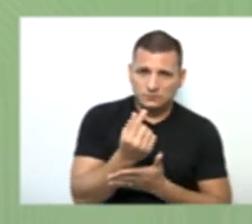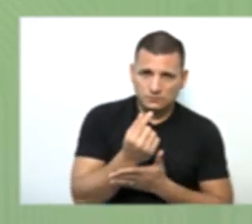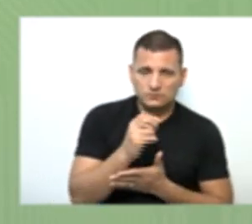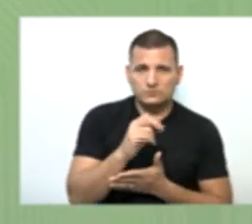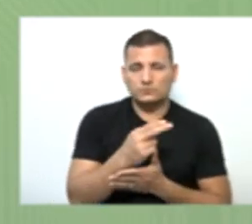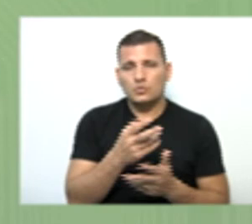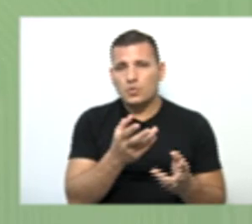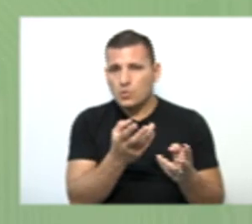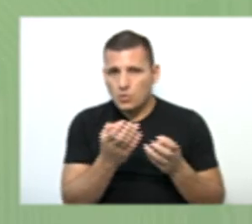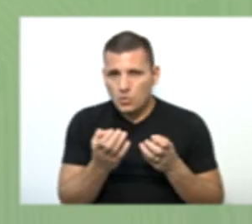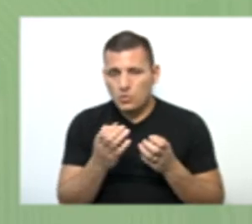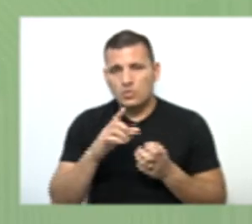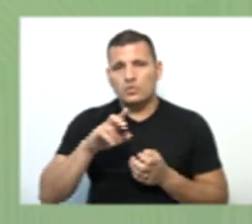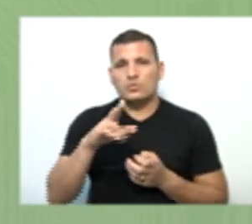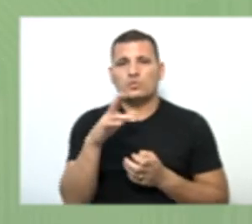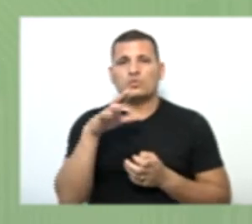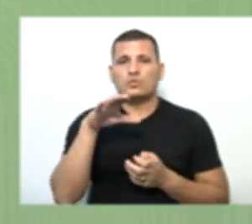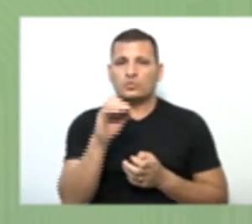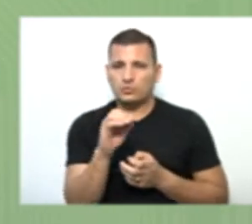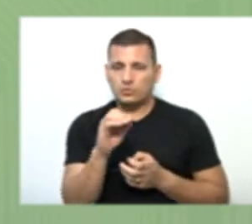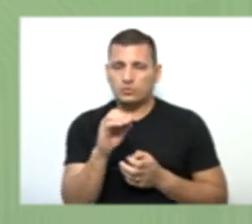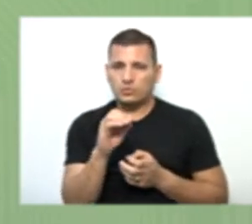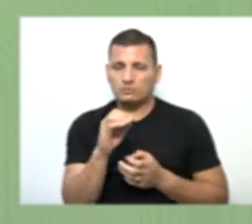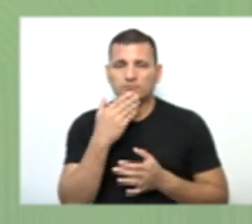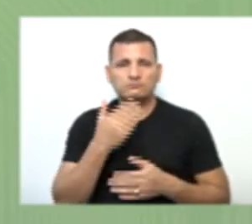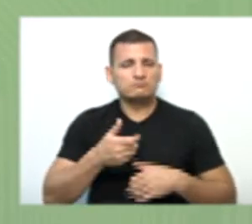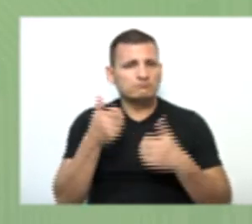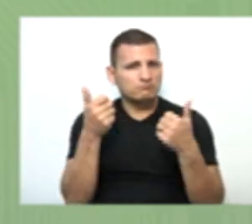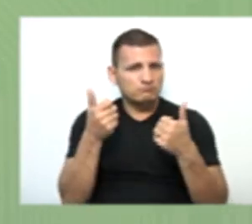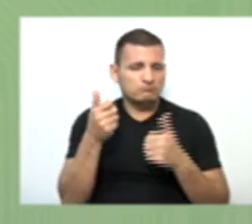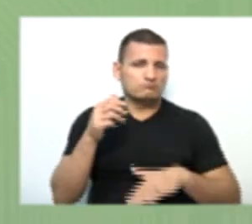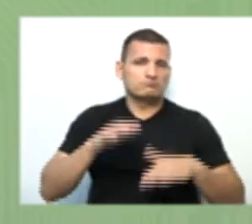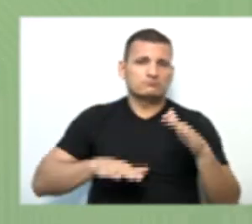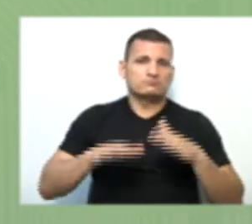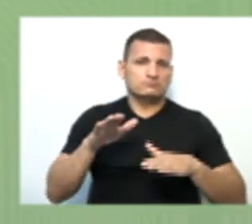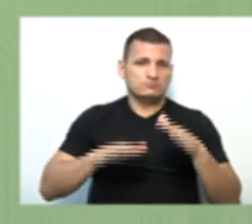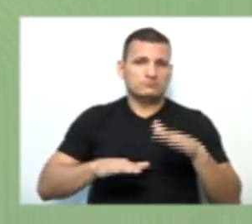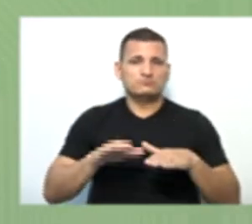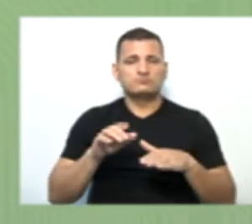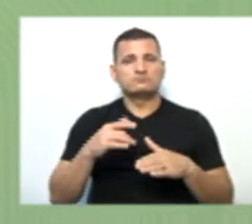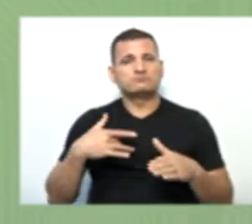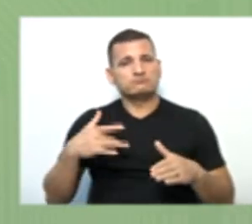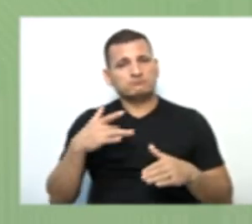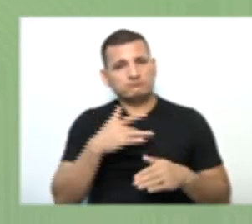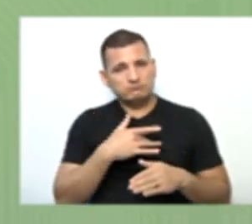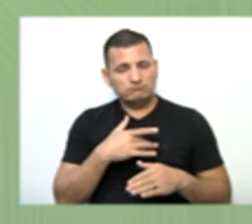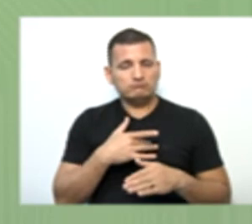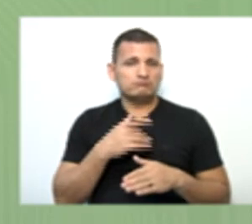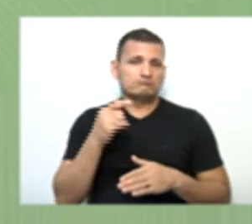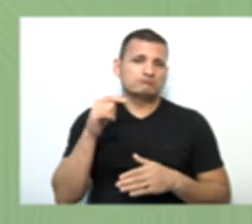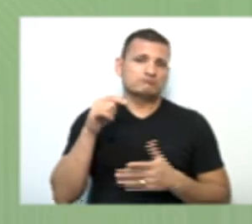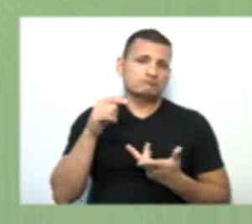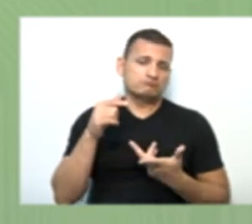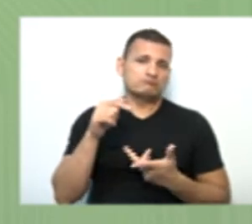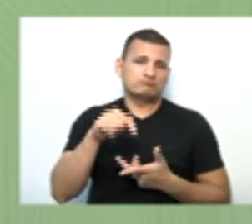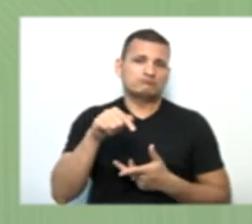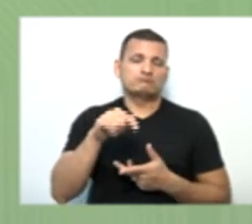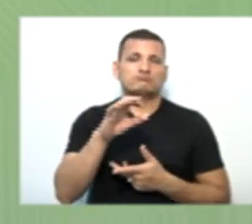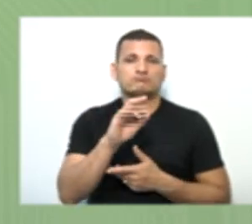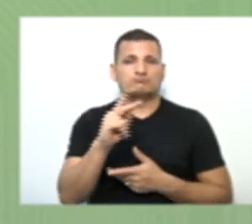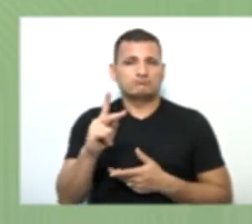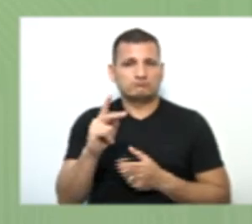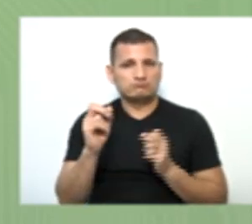teve lucro, para melhorar muitas vezes a saúde, né, dessa cooperativa,